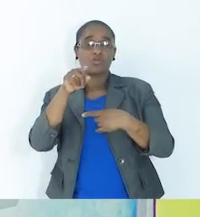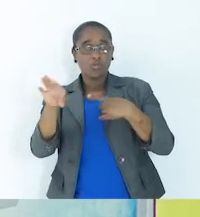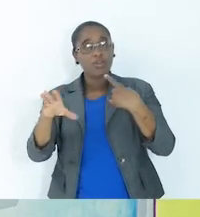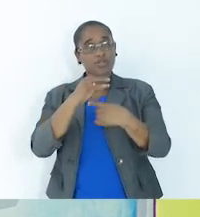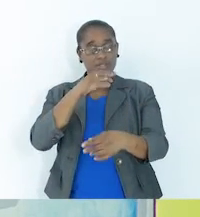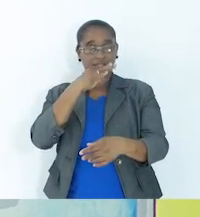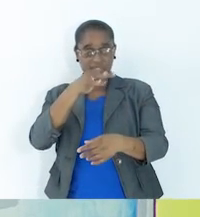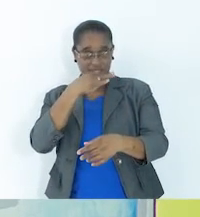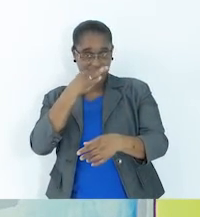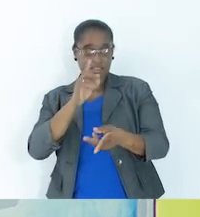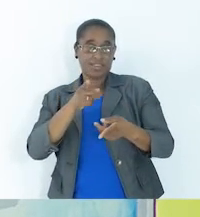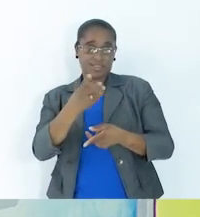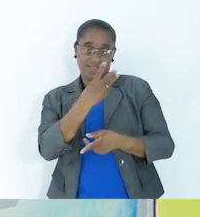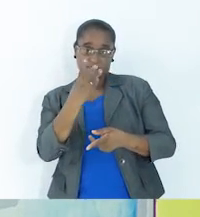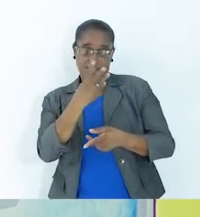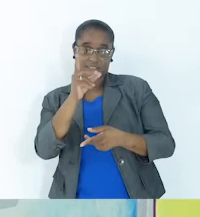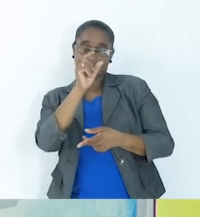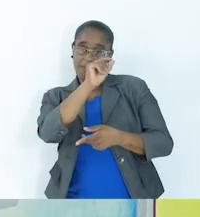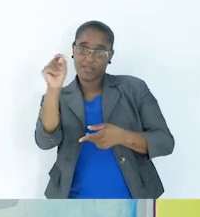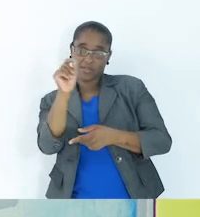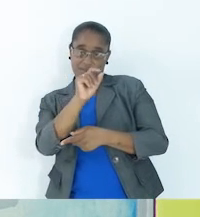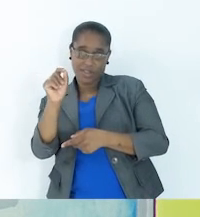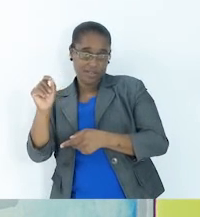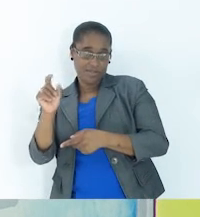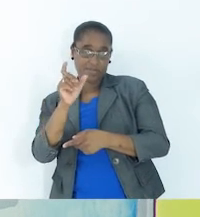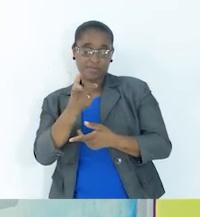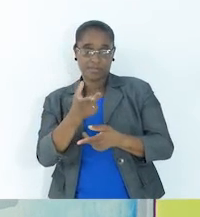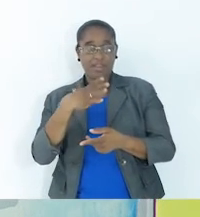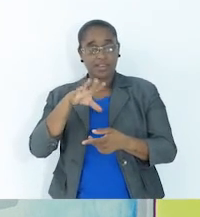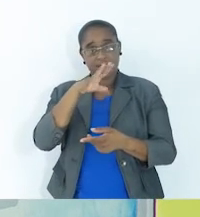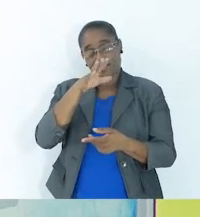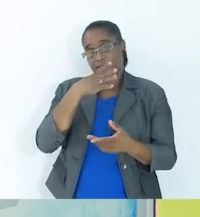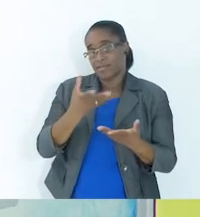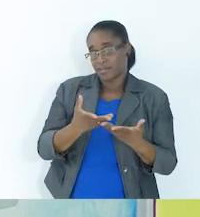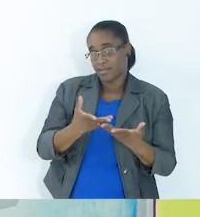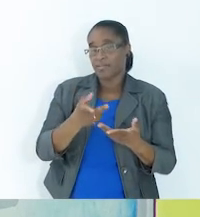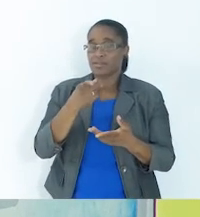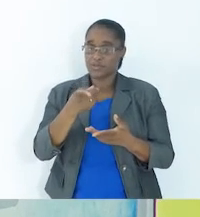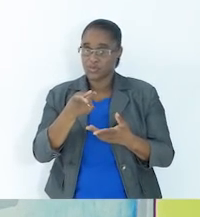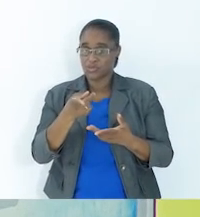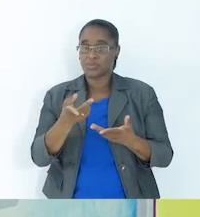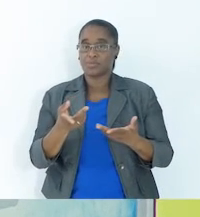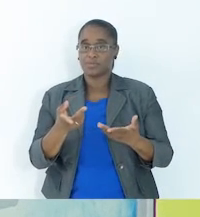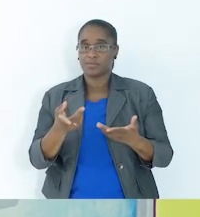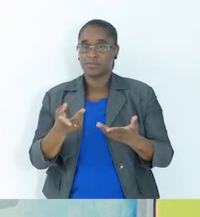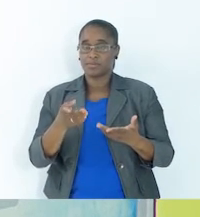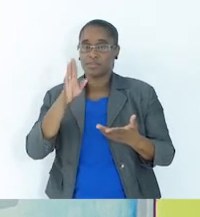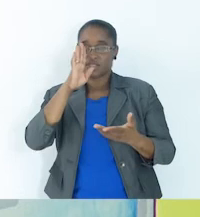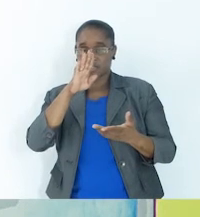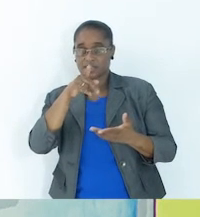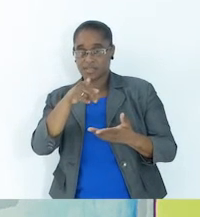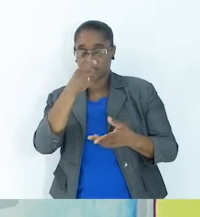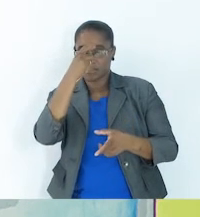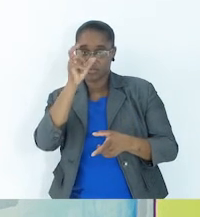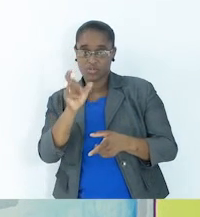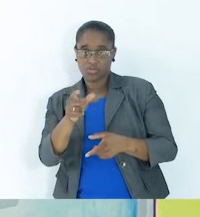que esses 3 versos querem dizer nada mais, nada menos que isto. Se a